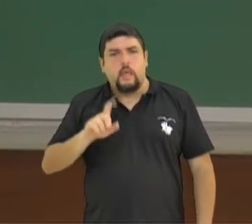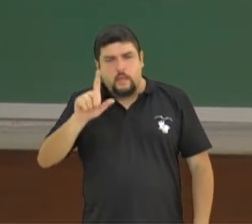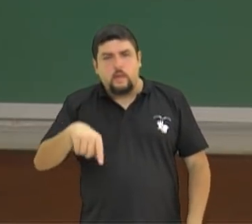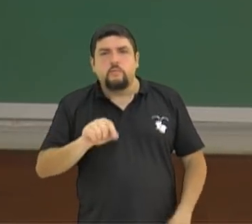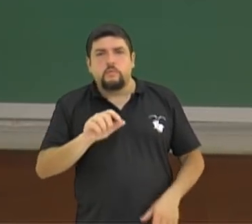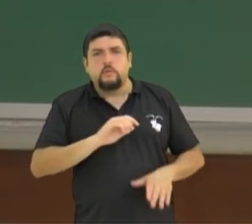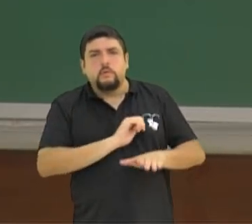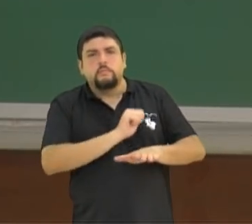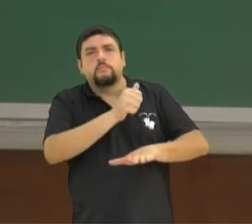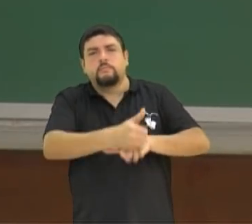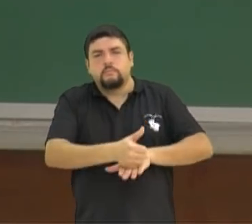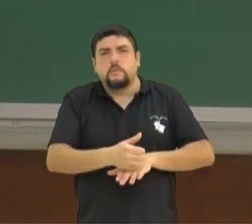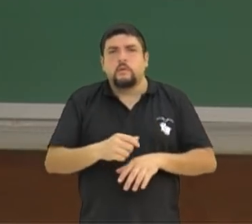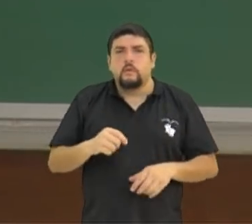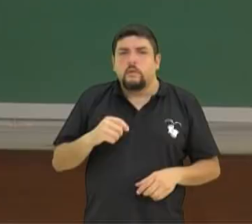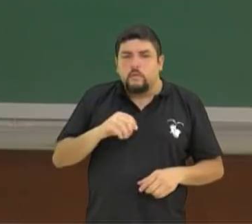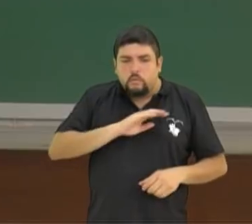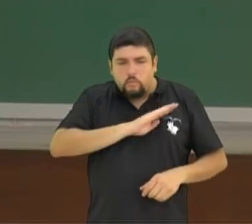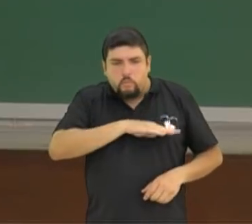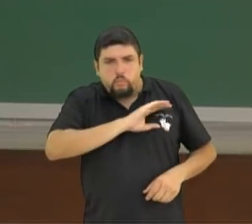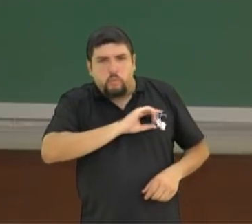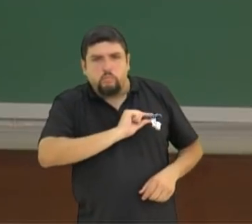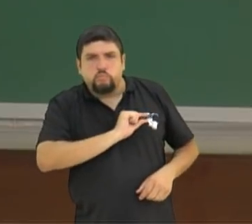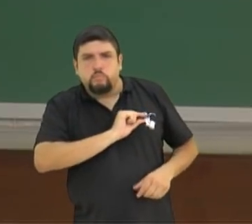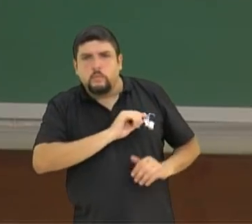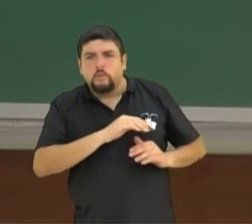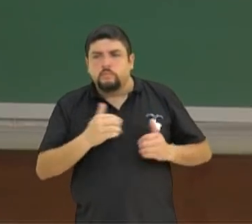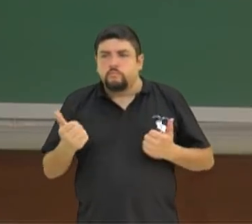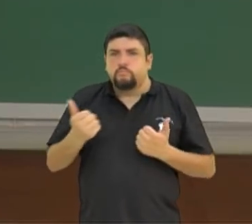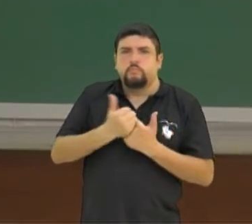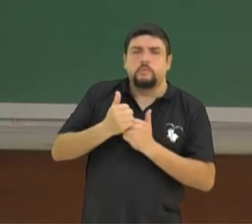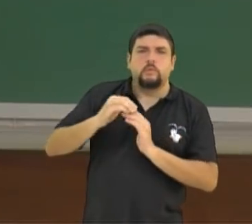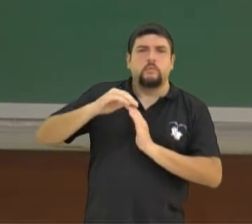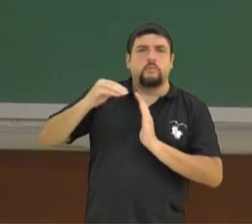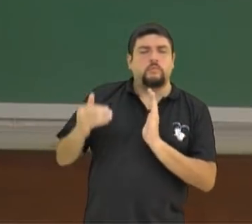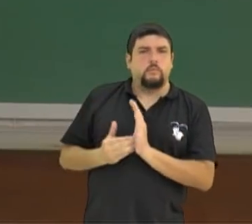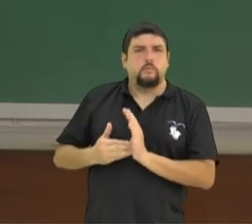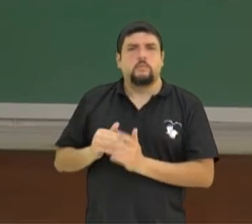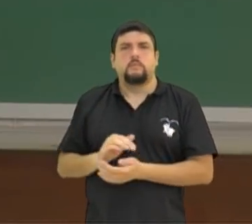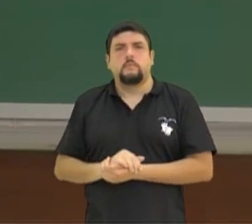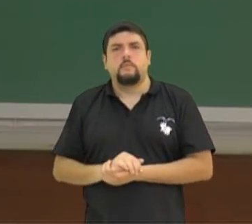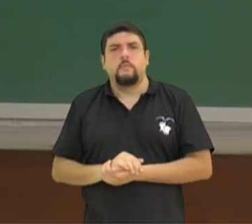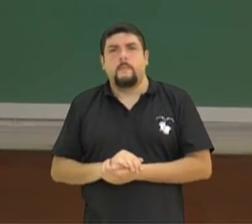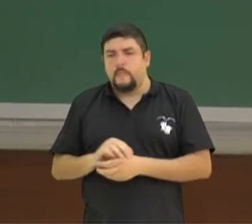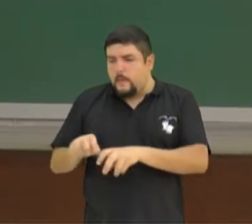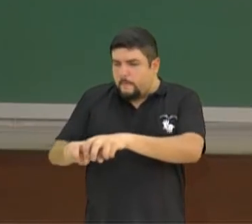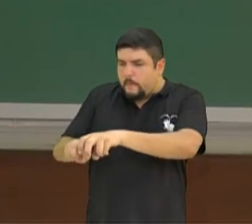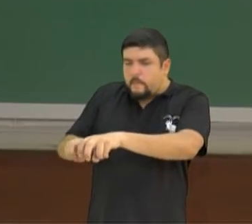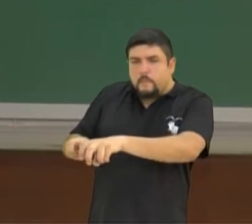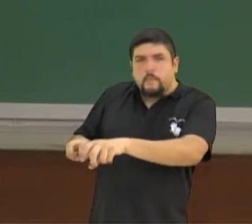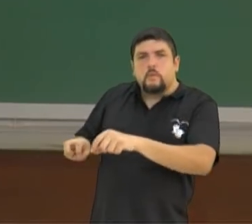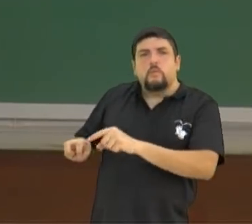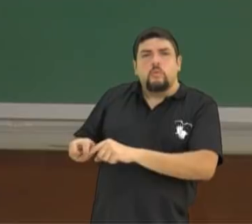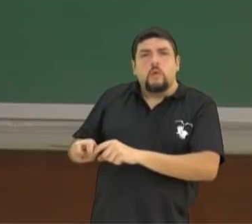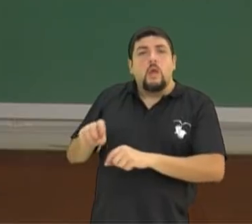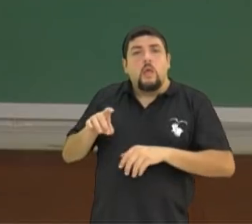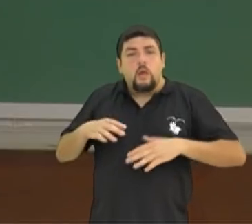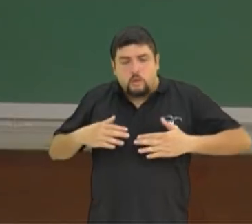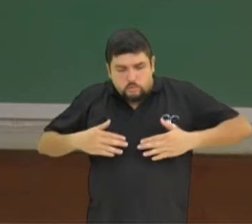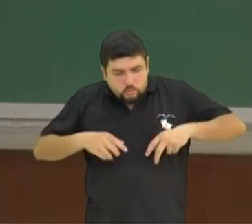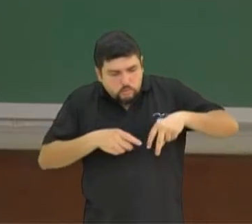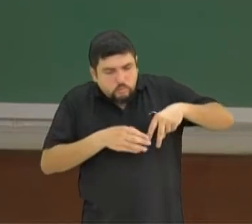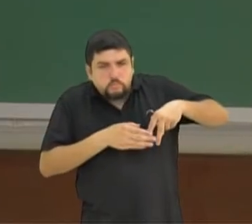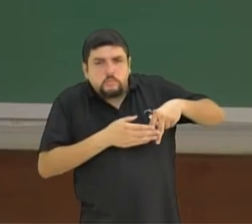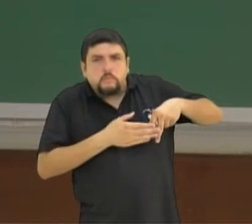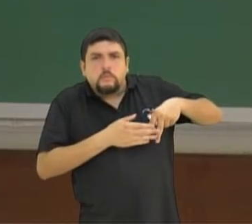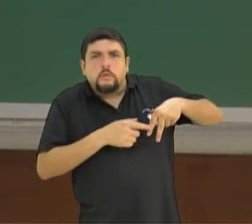né, que consiste na parte pelo todo. A relação metonímica ocorre nessa frase, pois as pernas são apenas uma parte do corpo das pessoas